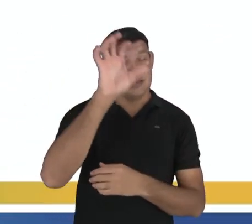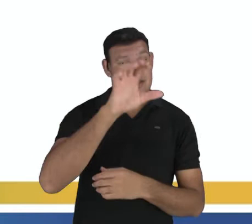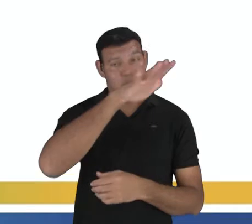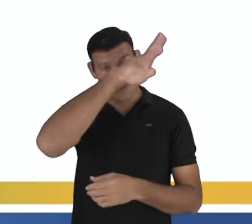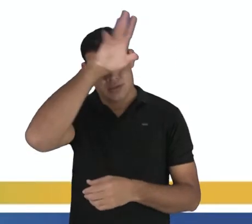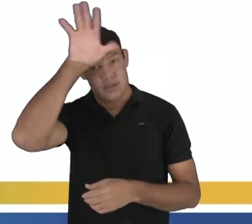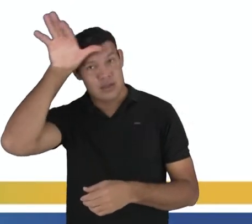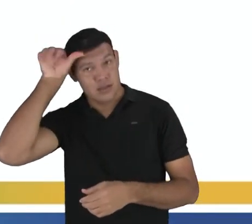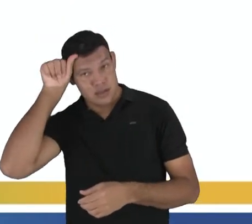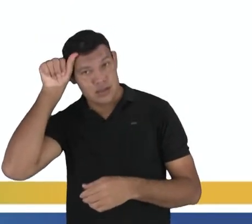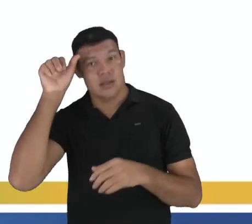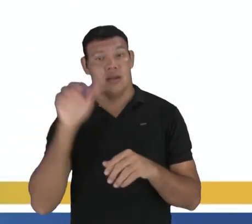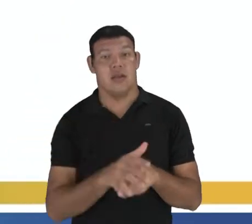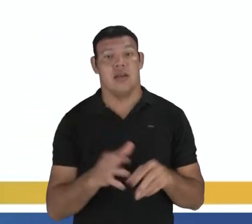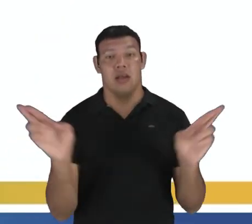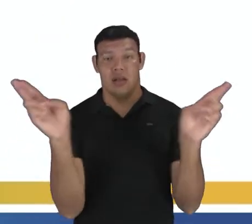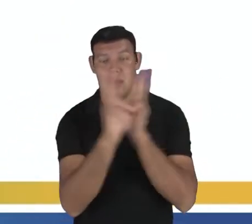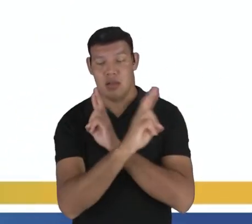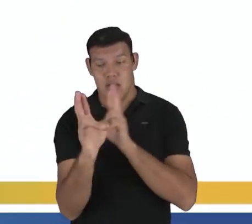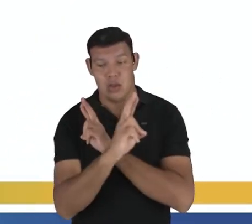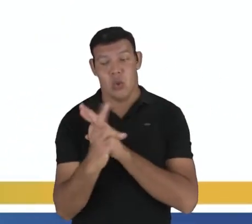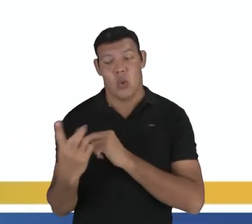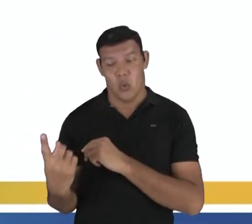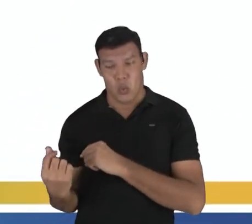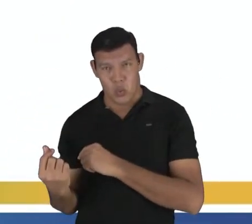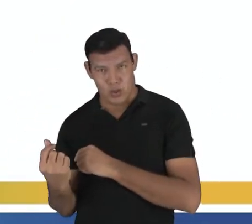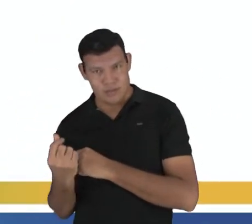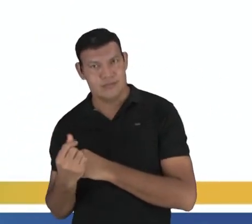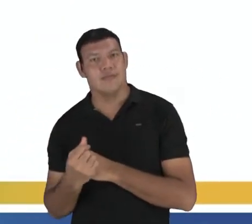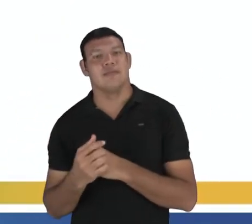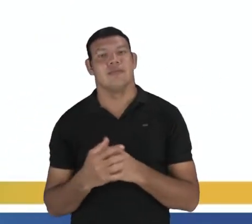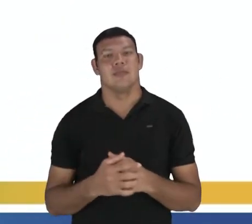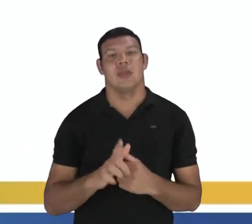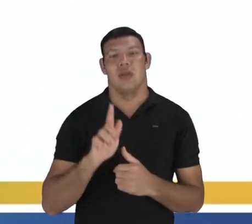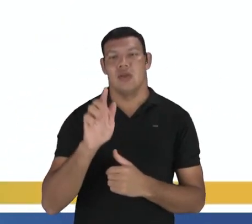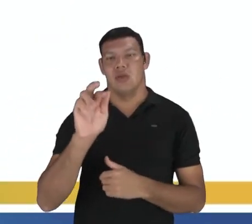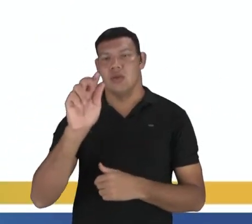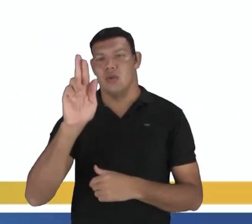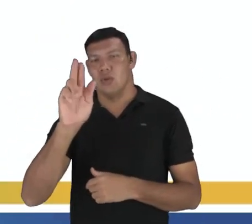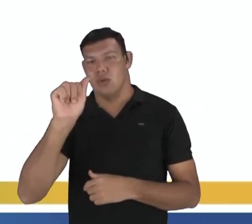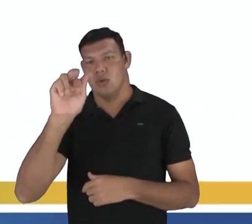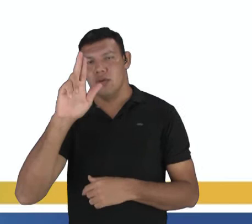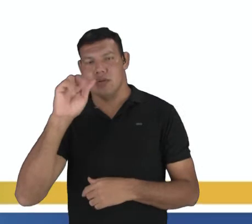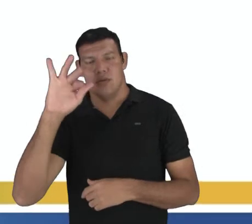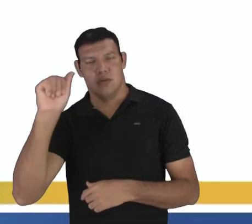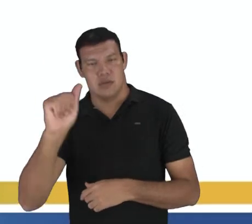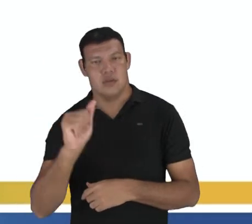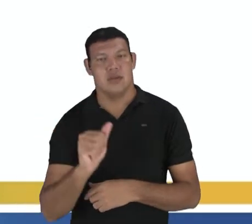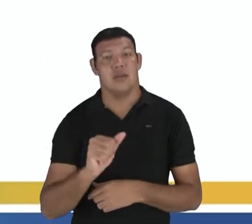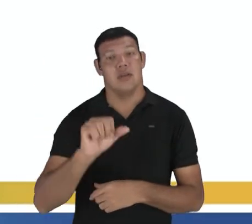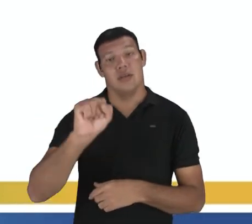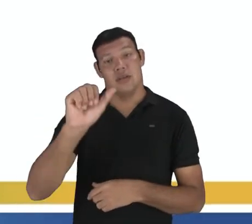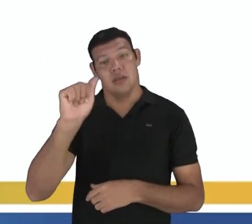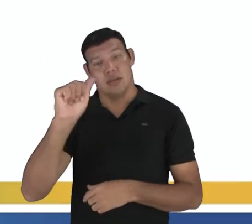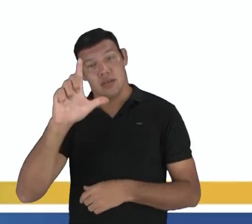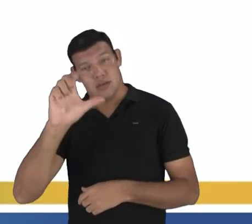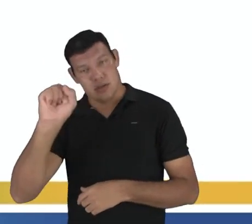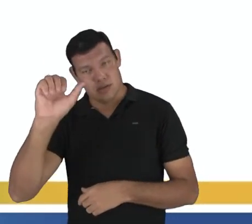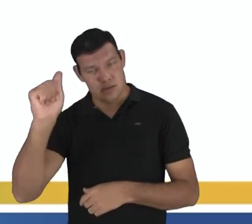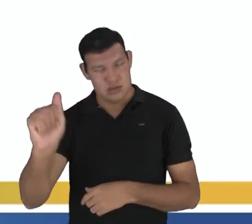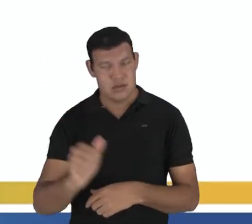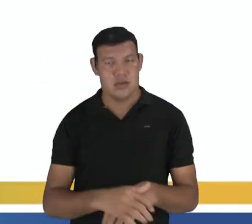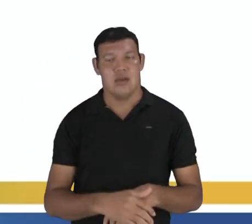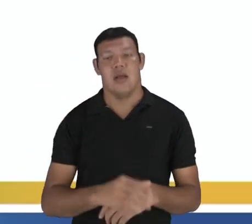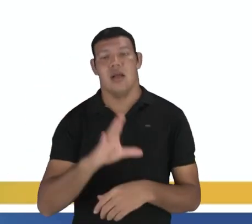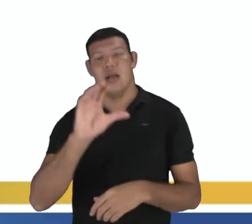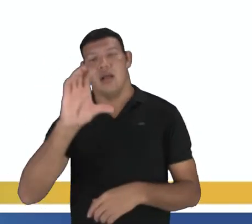nossa região, com relativo valor na Europa, tais como anil, guaraná, salsa, corantes, né, cacau, e também